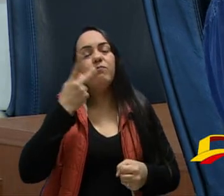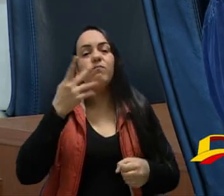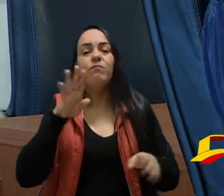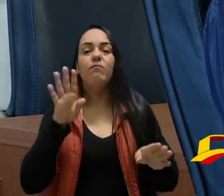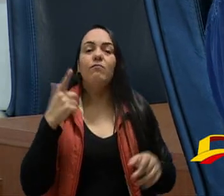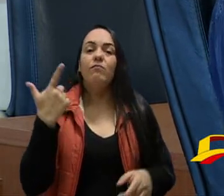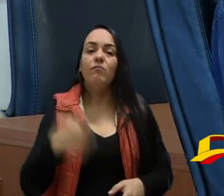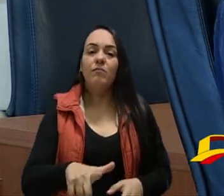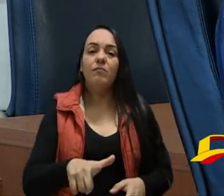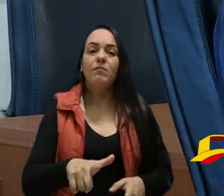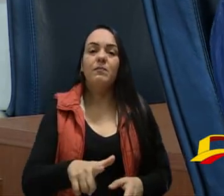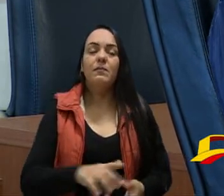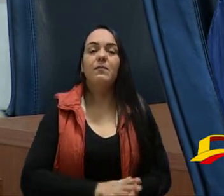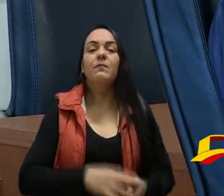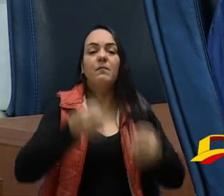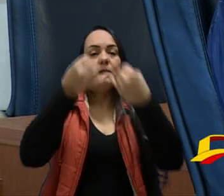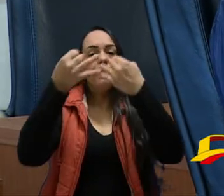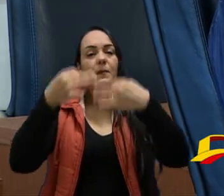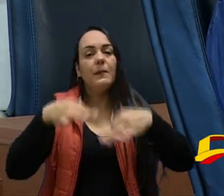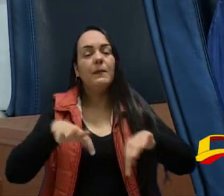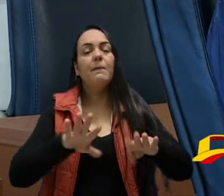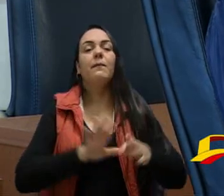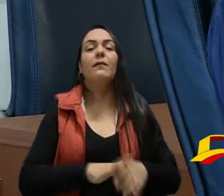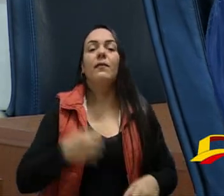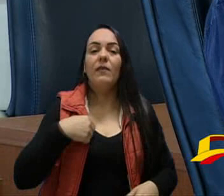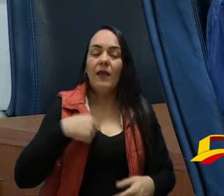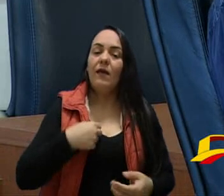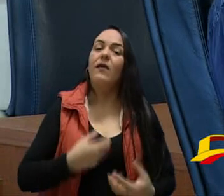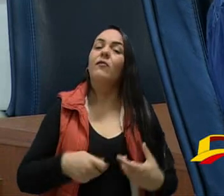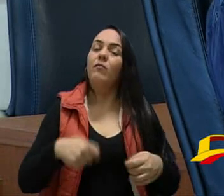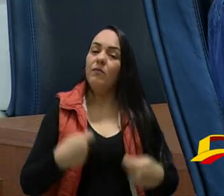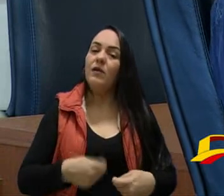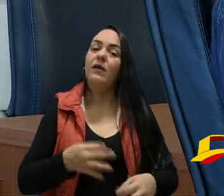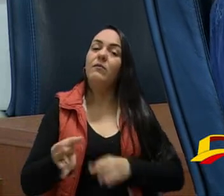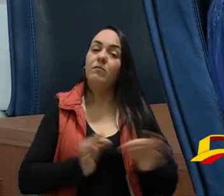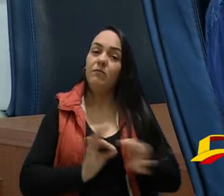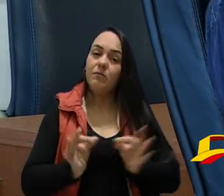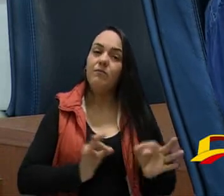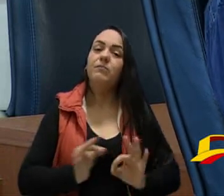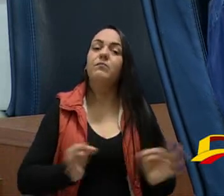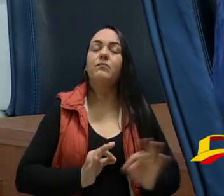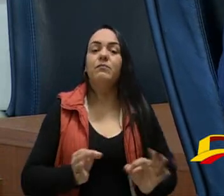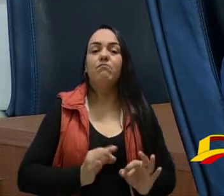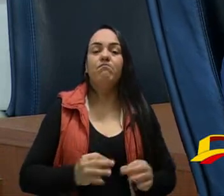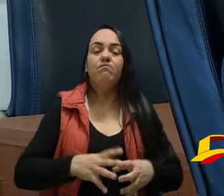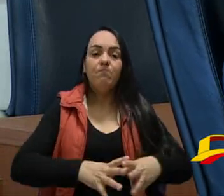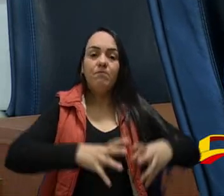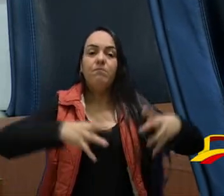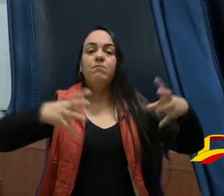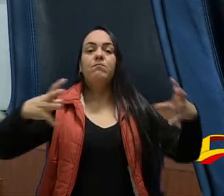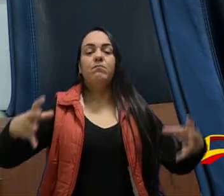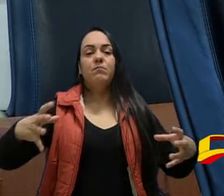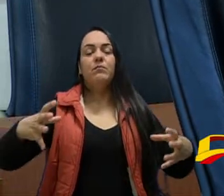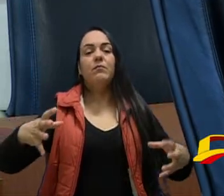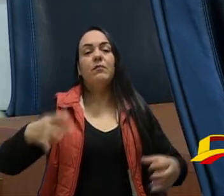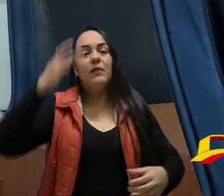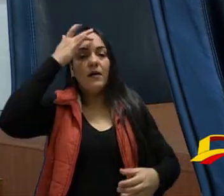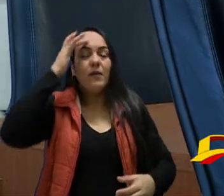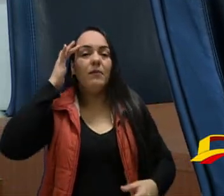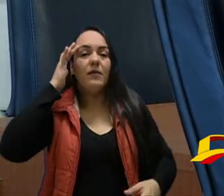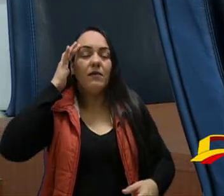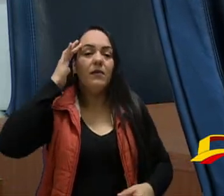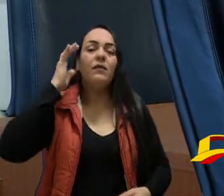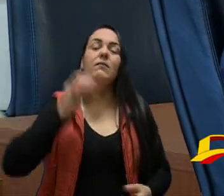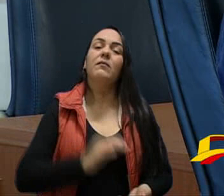é já coloquei aí foi explicado volto insiste que eu acho que tinha que ter um programa mais abrangente com relação à questão das